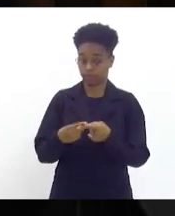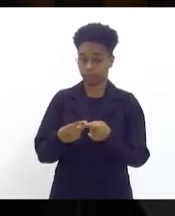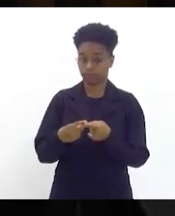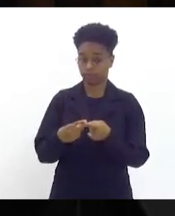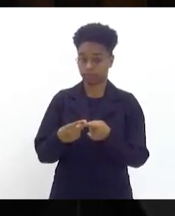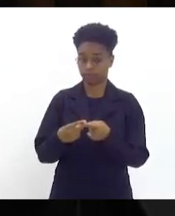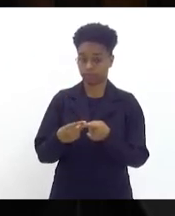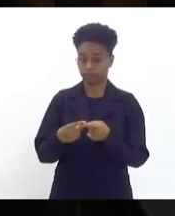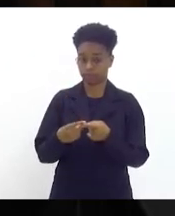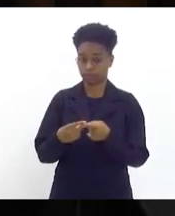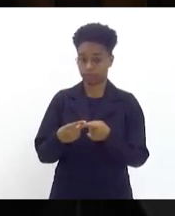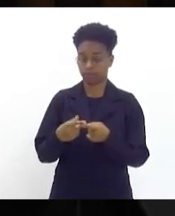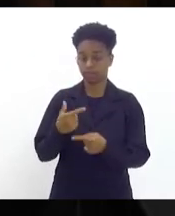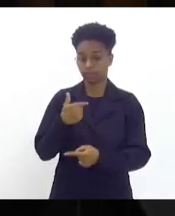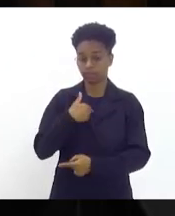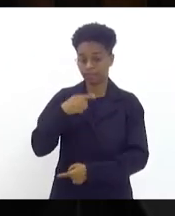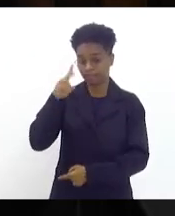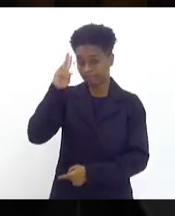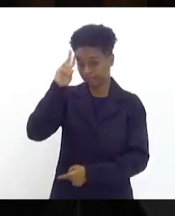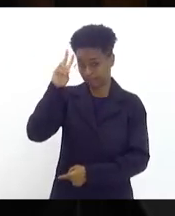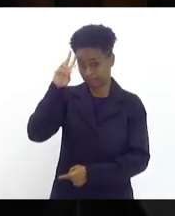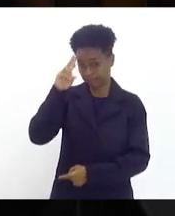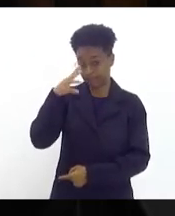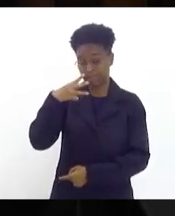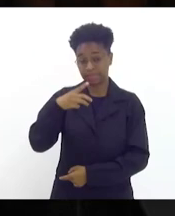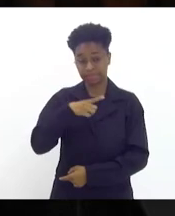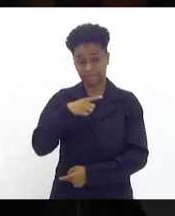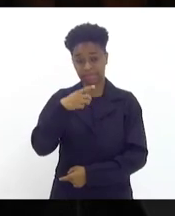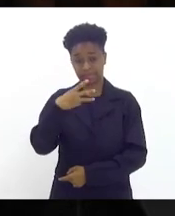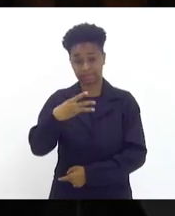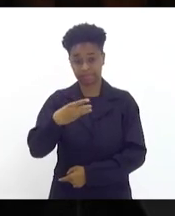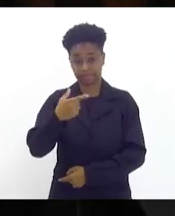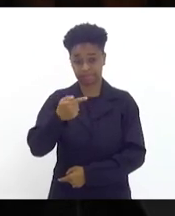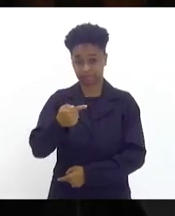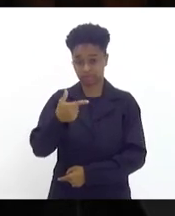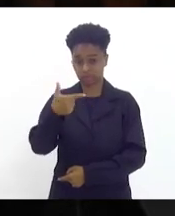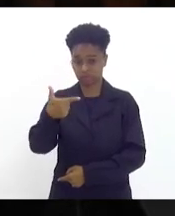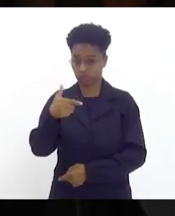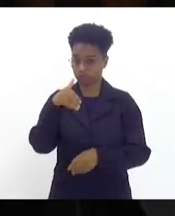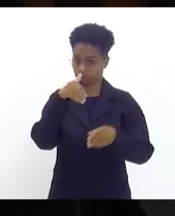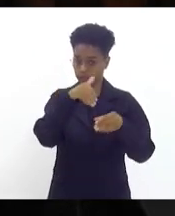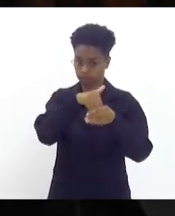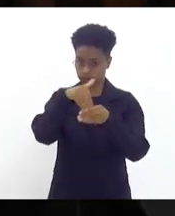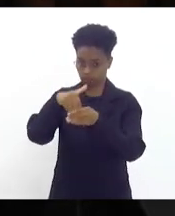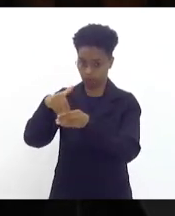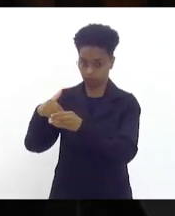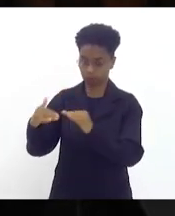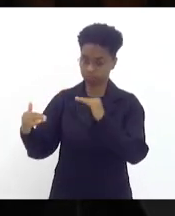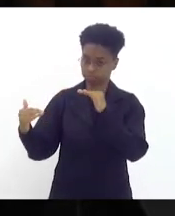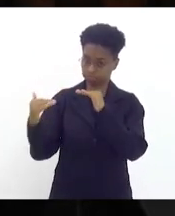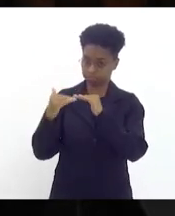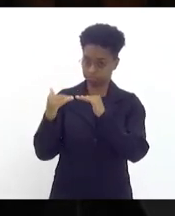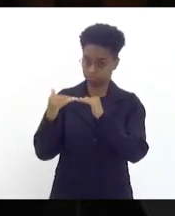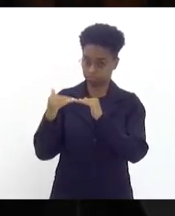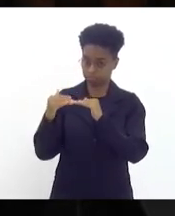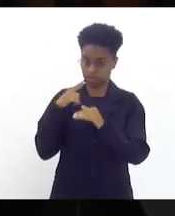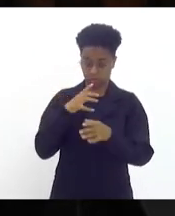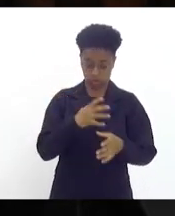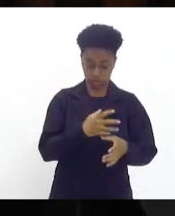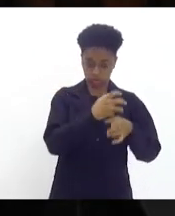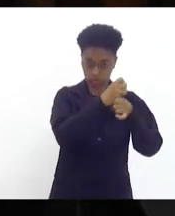aos 372 votos favoráveis em 513